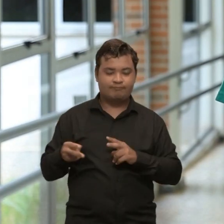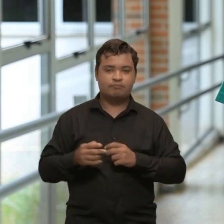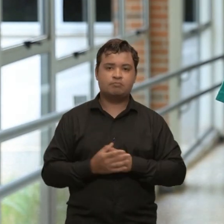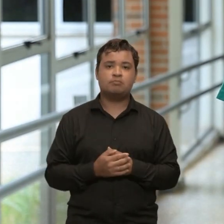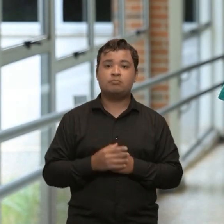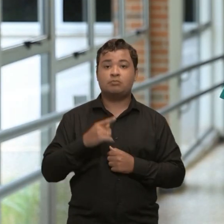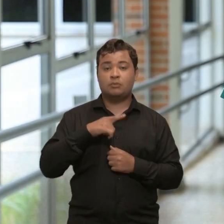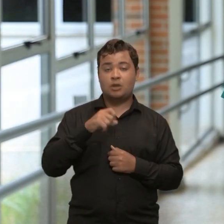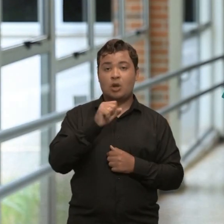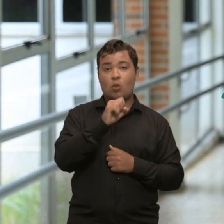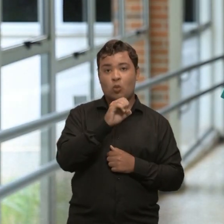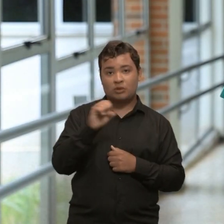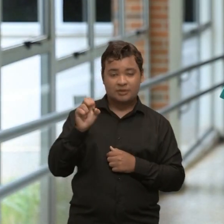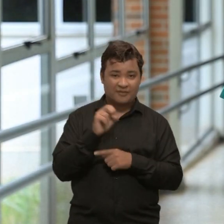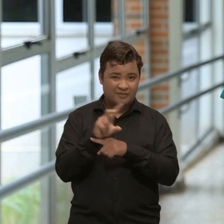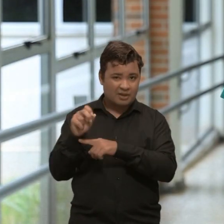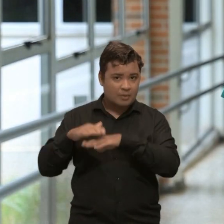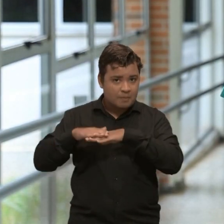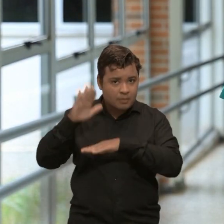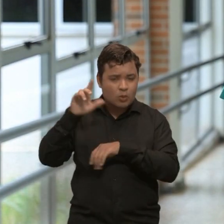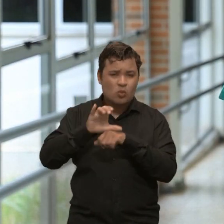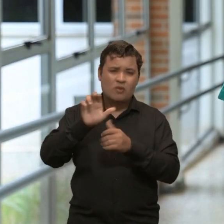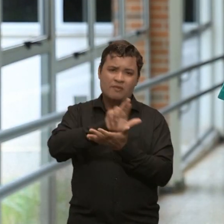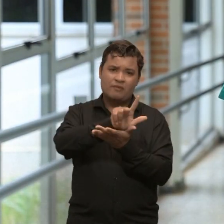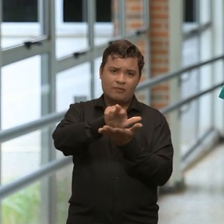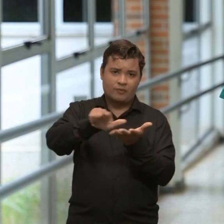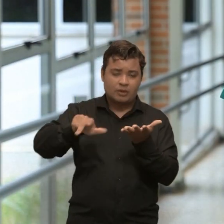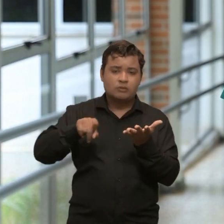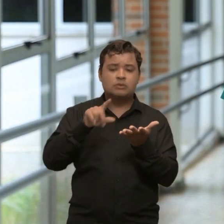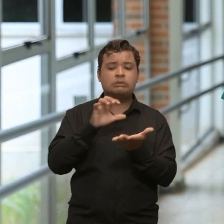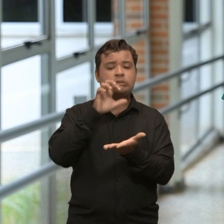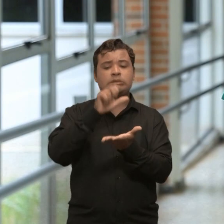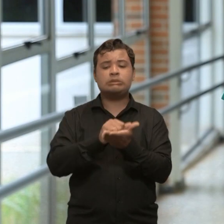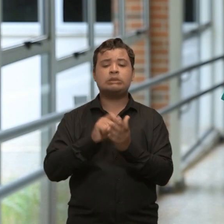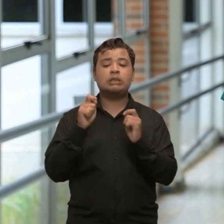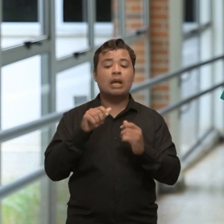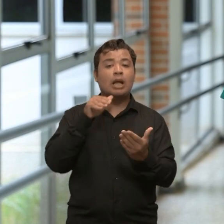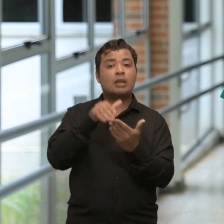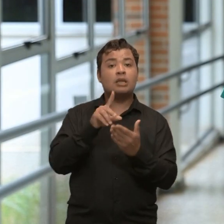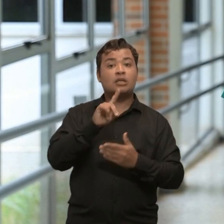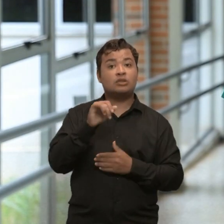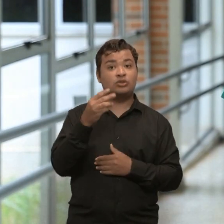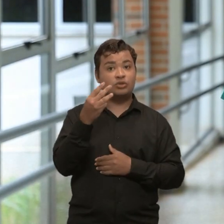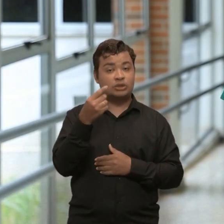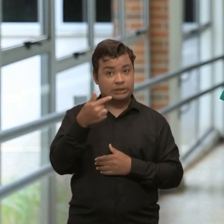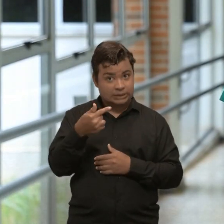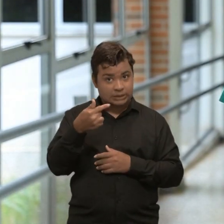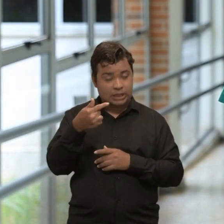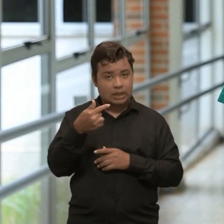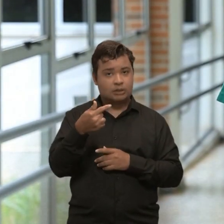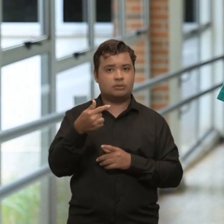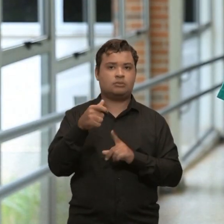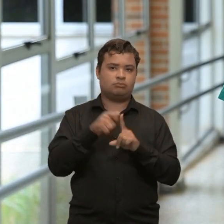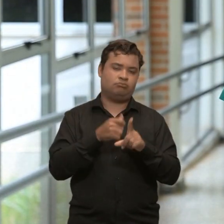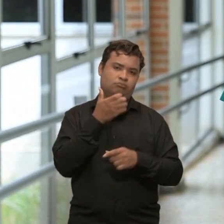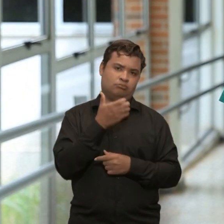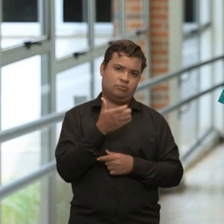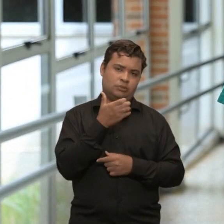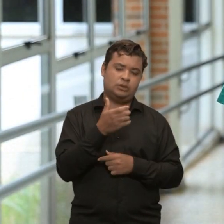de 800 vagas em diversos cursos. Você pode se inscrever até o dia 7 de dezembro pelo site